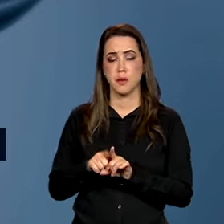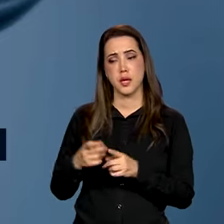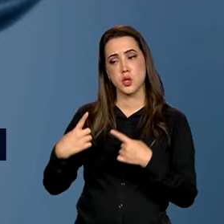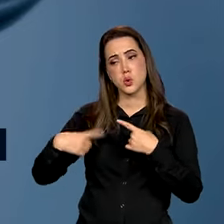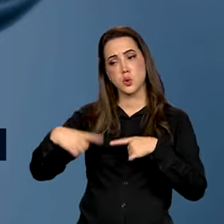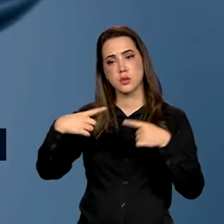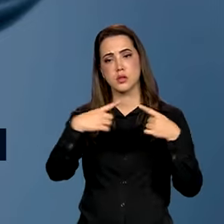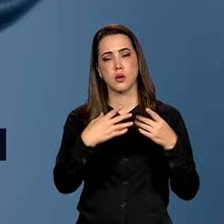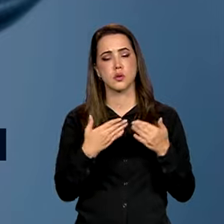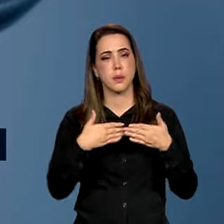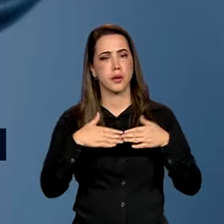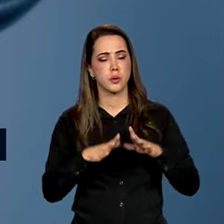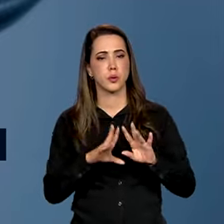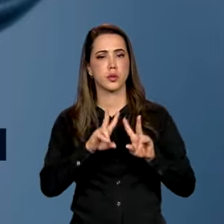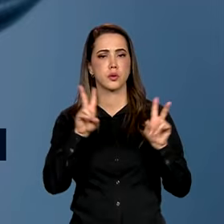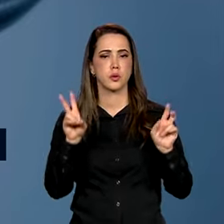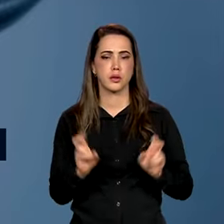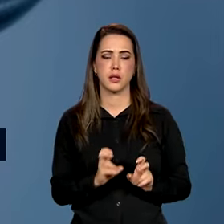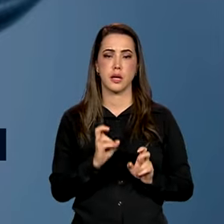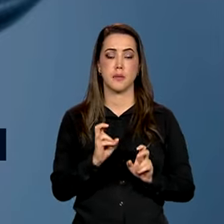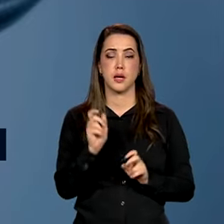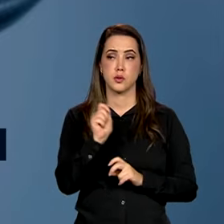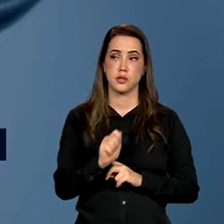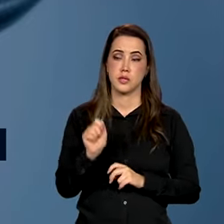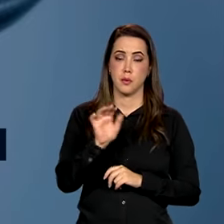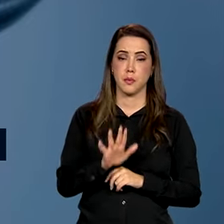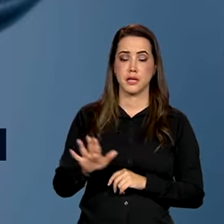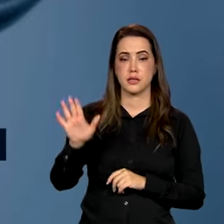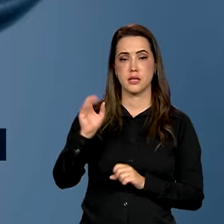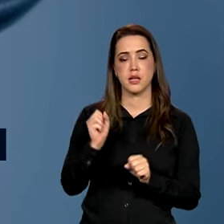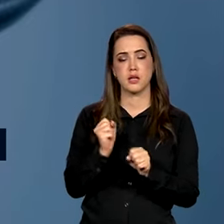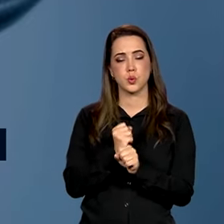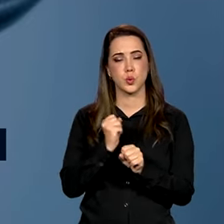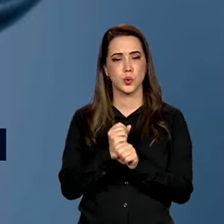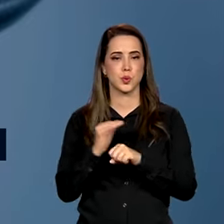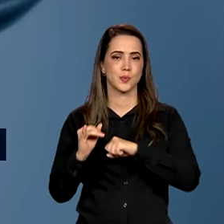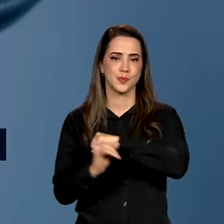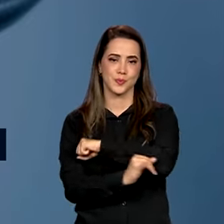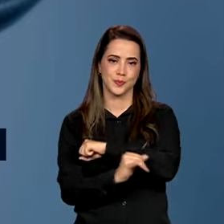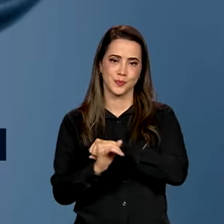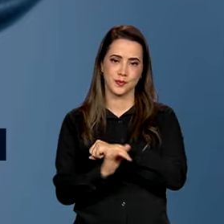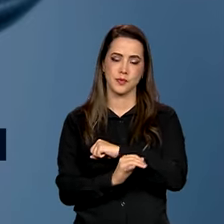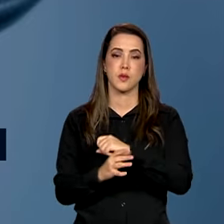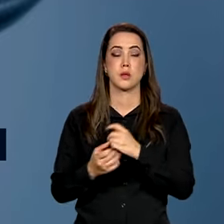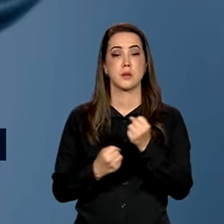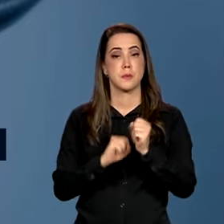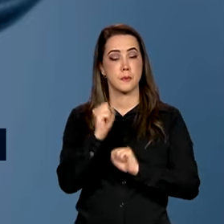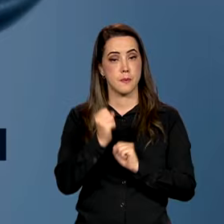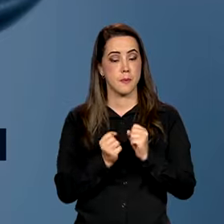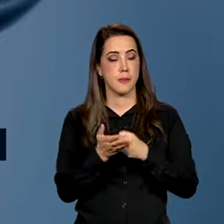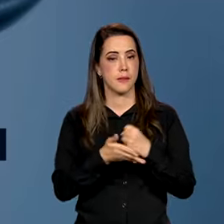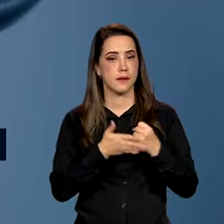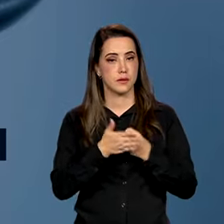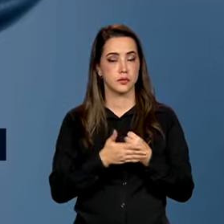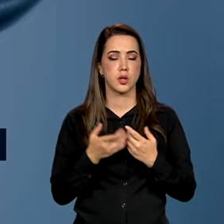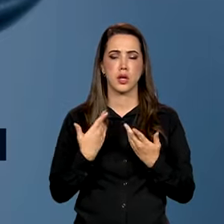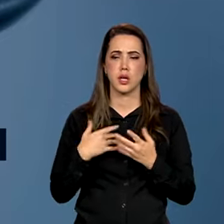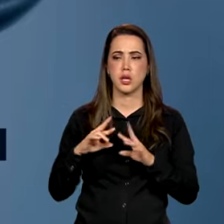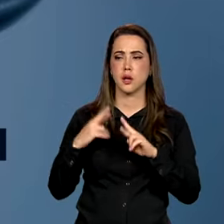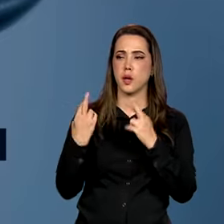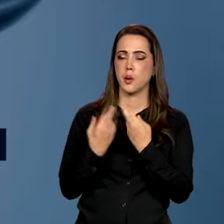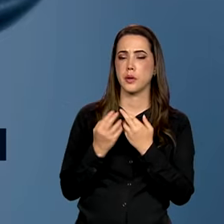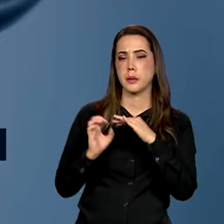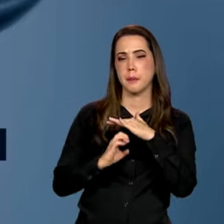debates da Associação Brasileira da infraestrutura e indústrias de base abdiib que reúne empresários